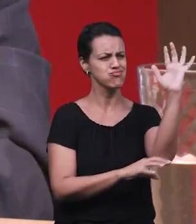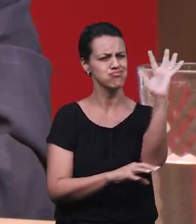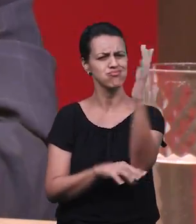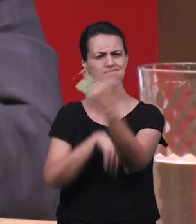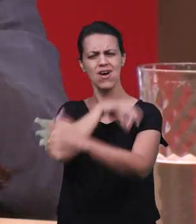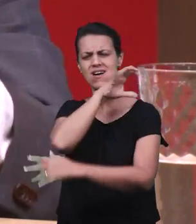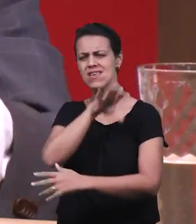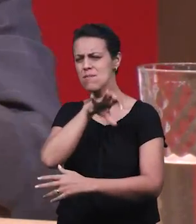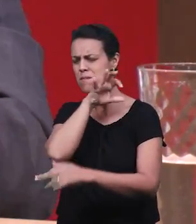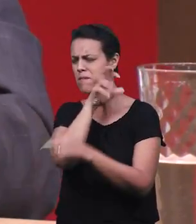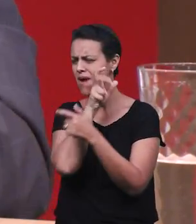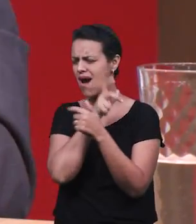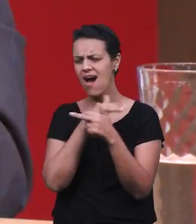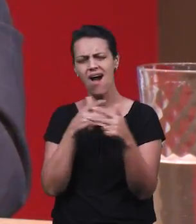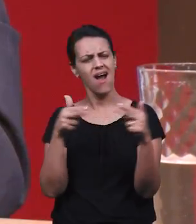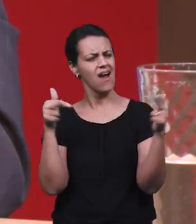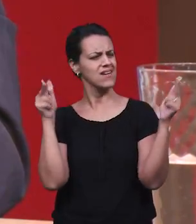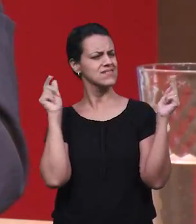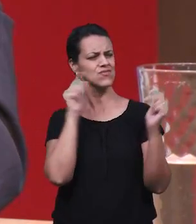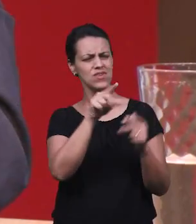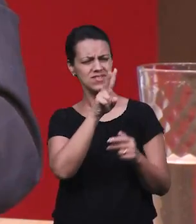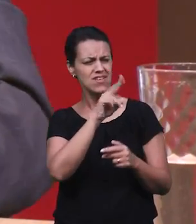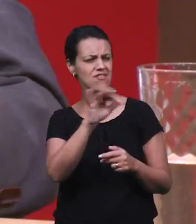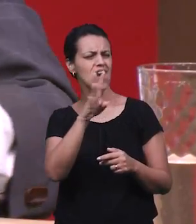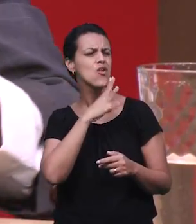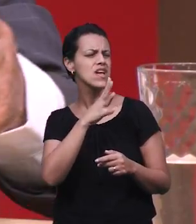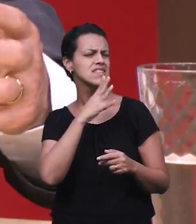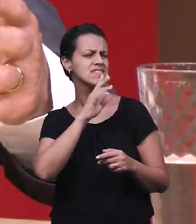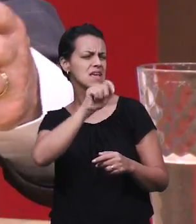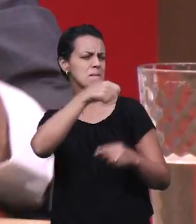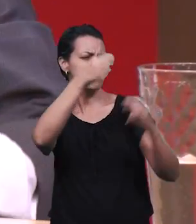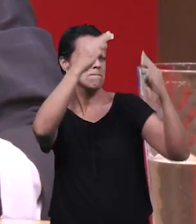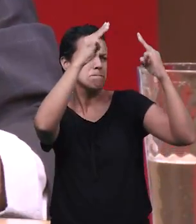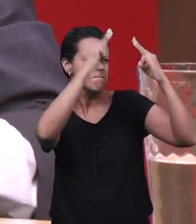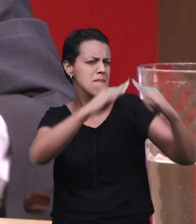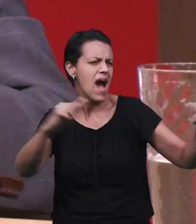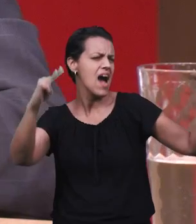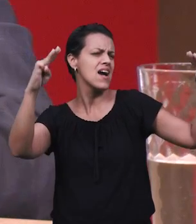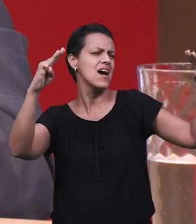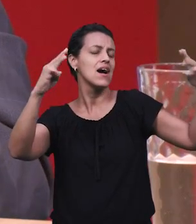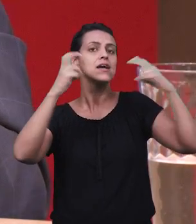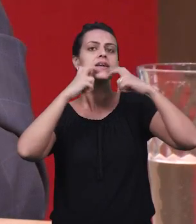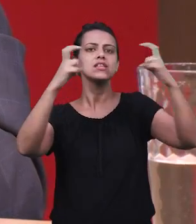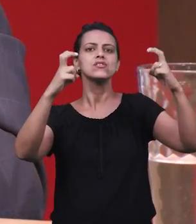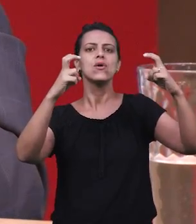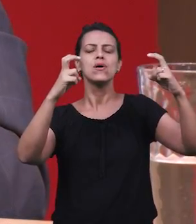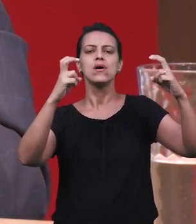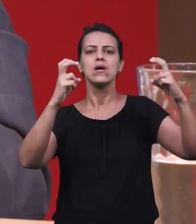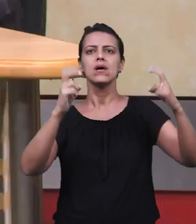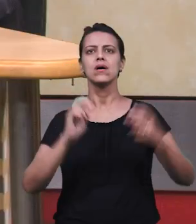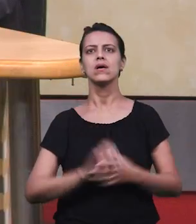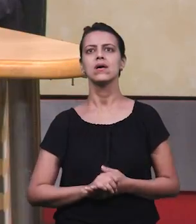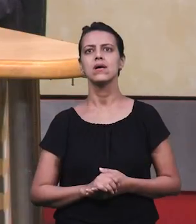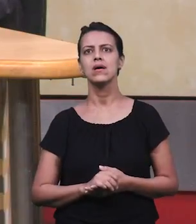florestal com animais e tudo mais. Você vai conhecer o Manaim. Ele deu um grito do outro lado.